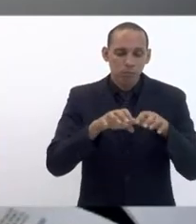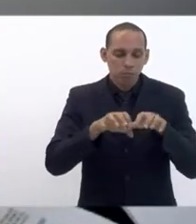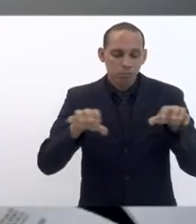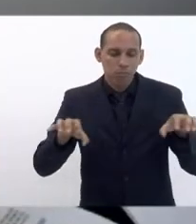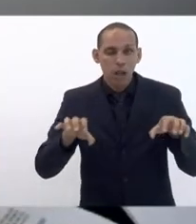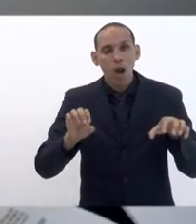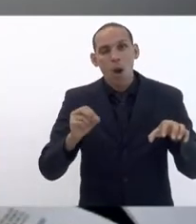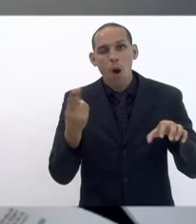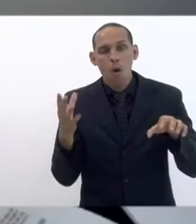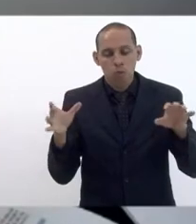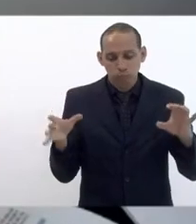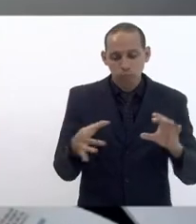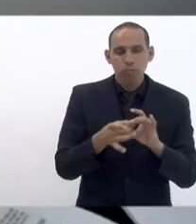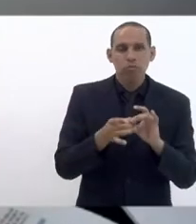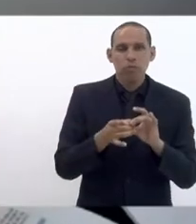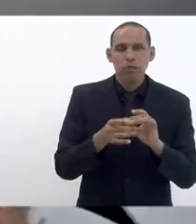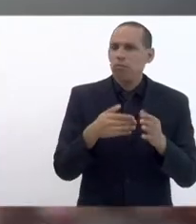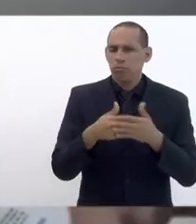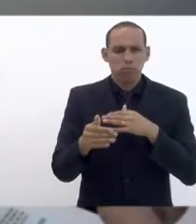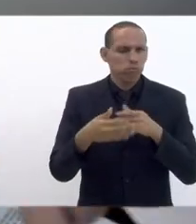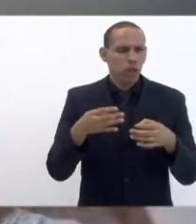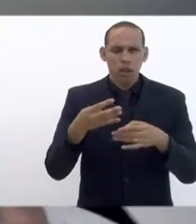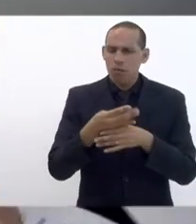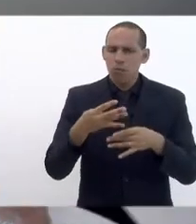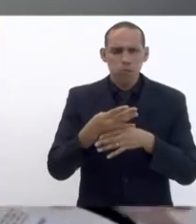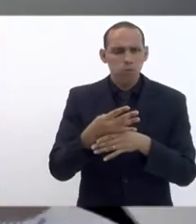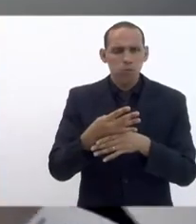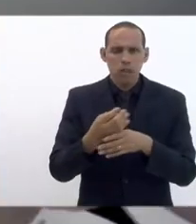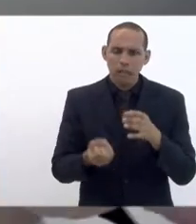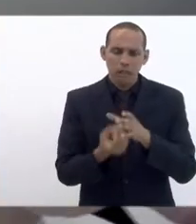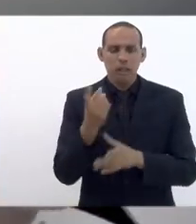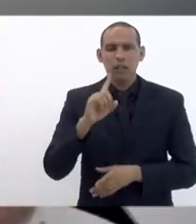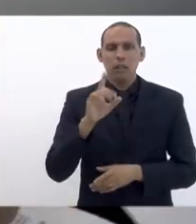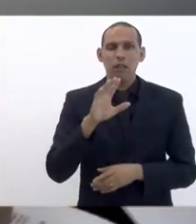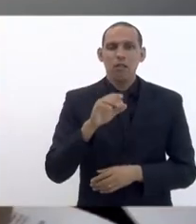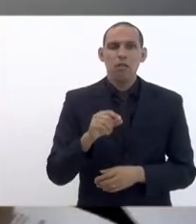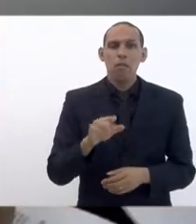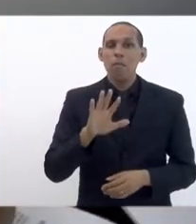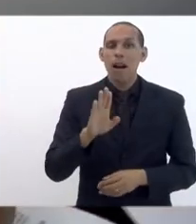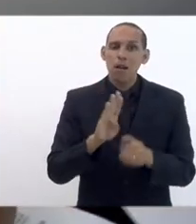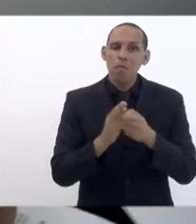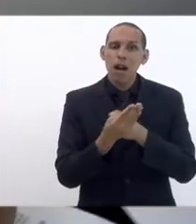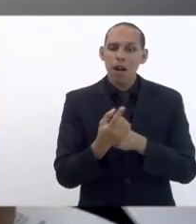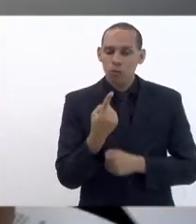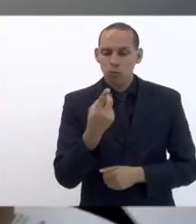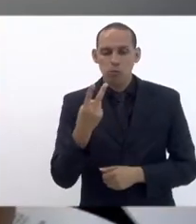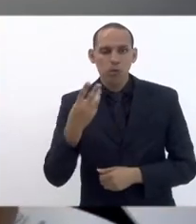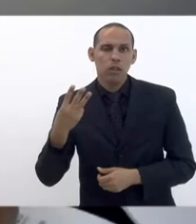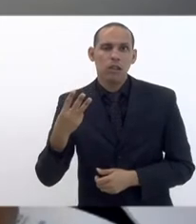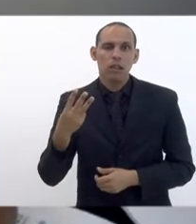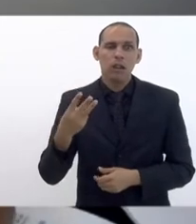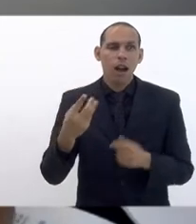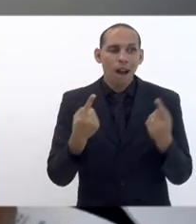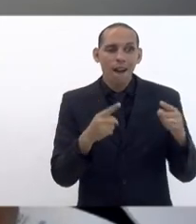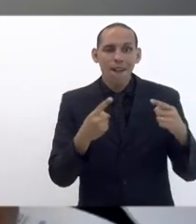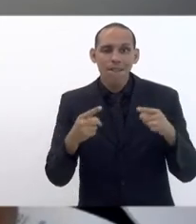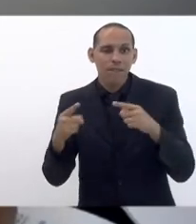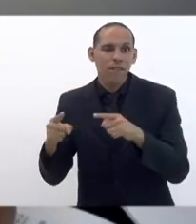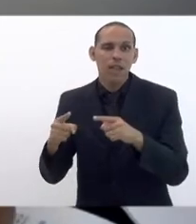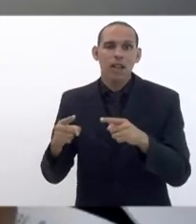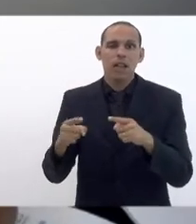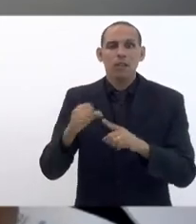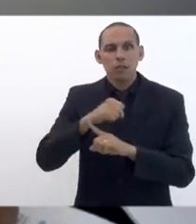não envolvem criação de municípios. É um bairro, são dois bairros, são três bairros, mas tem repercussão social,